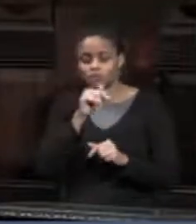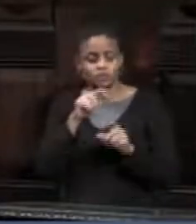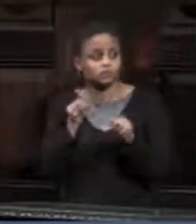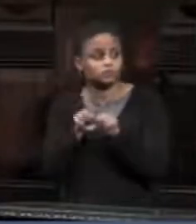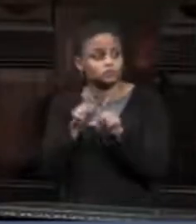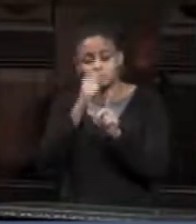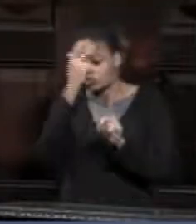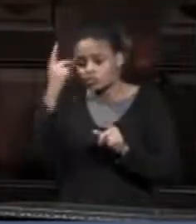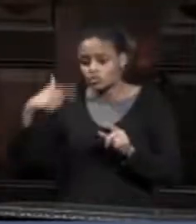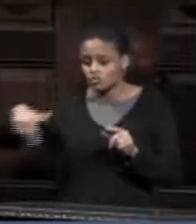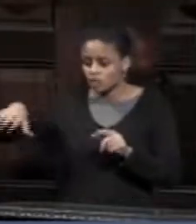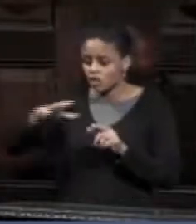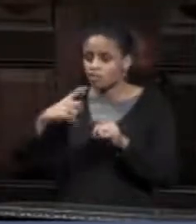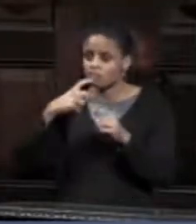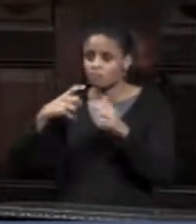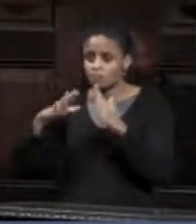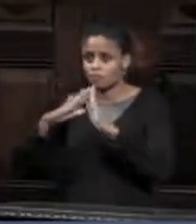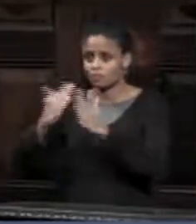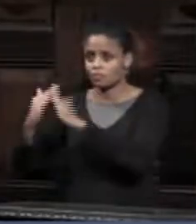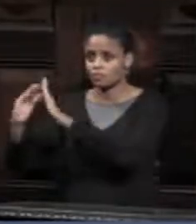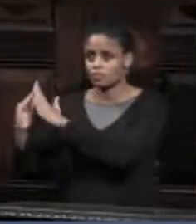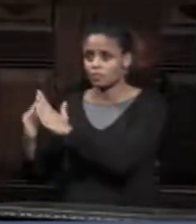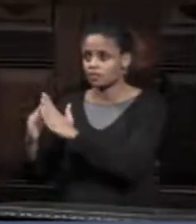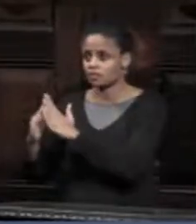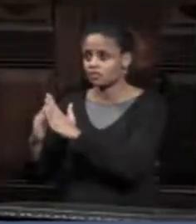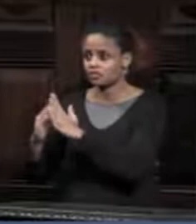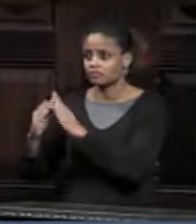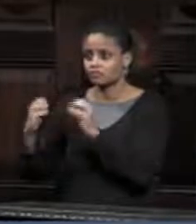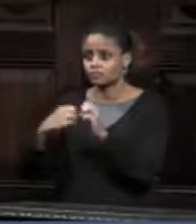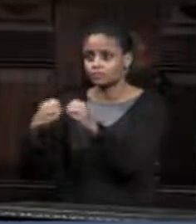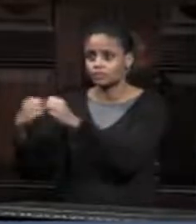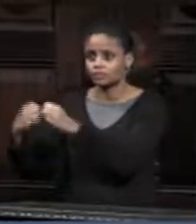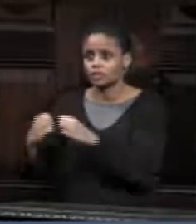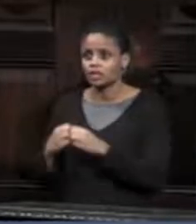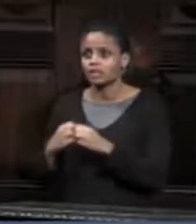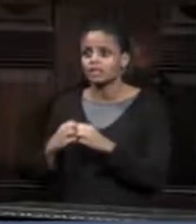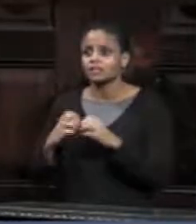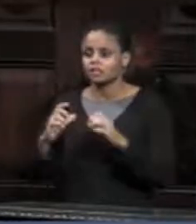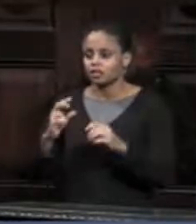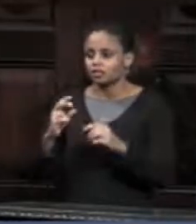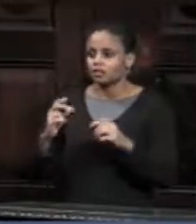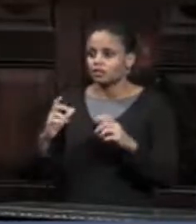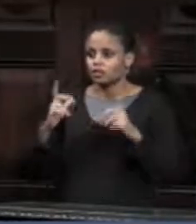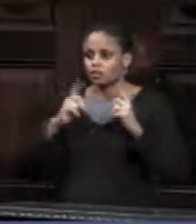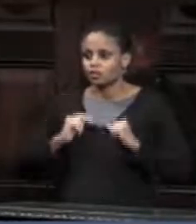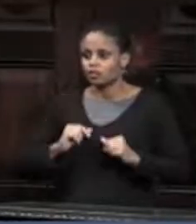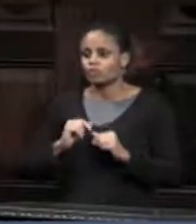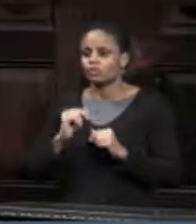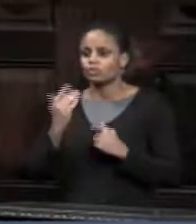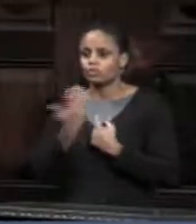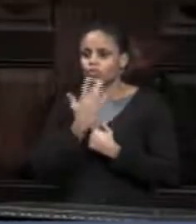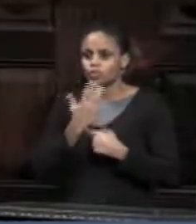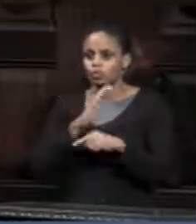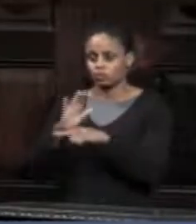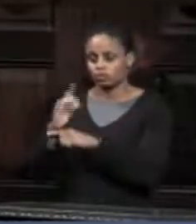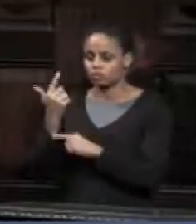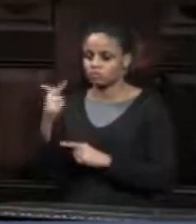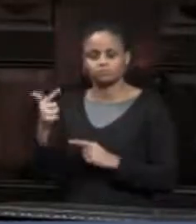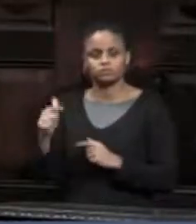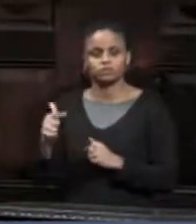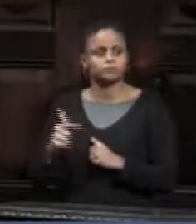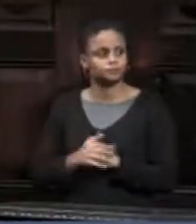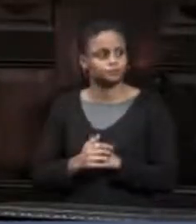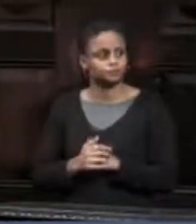os habitantes dos bairros em torno, como Brasilândia, Volta Grande e outros, onde